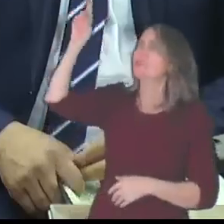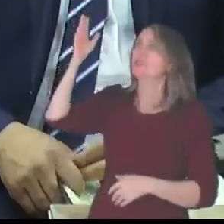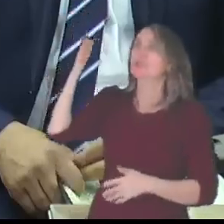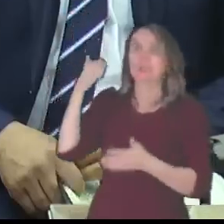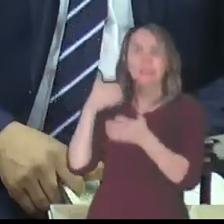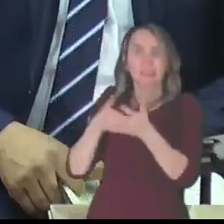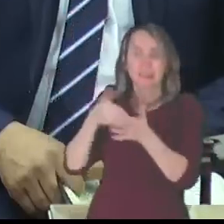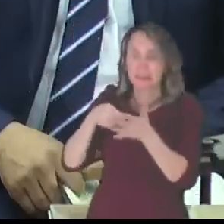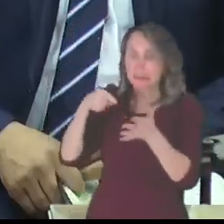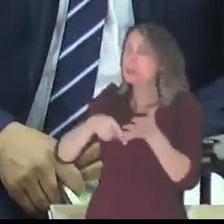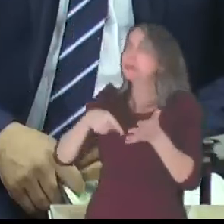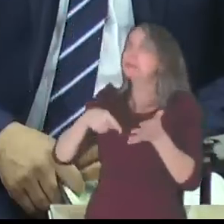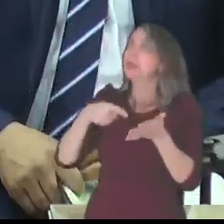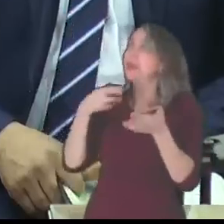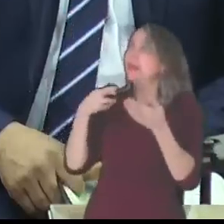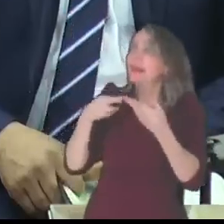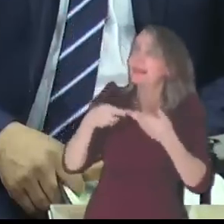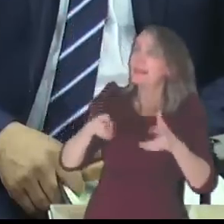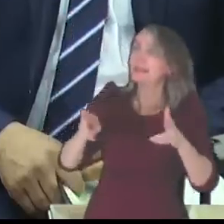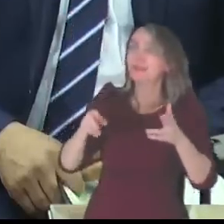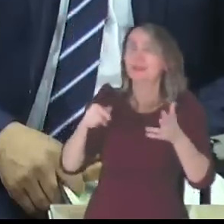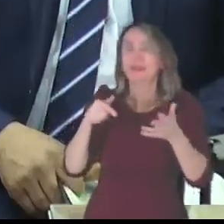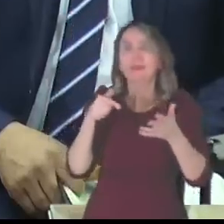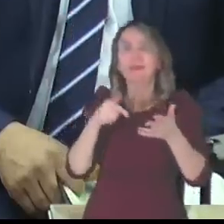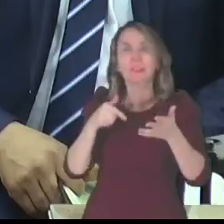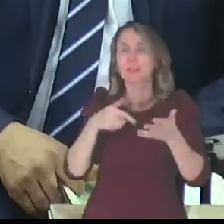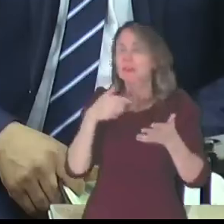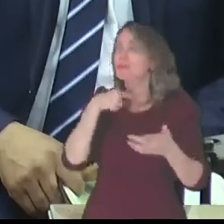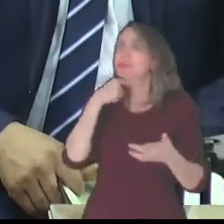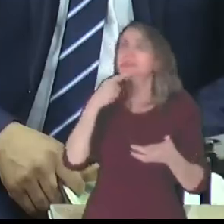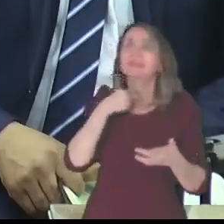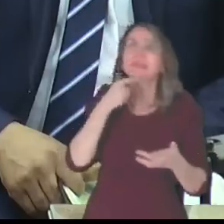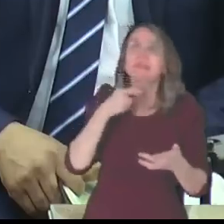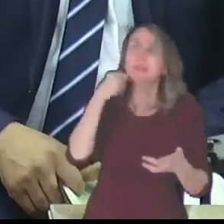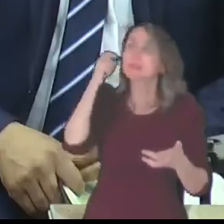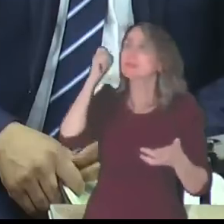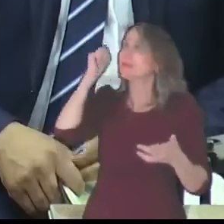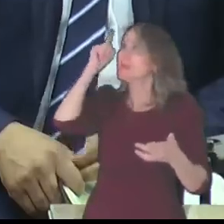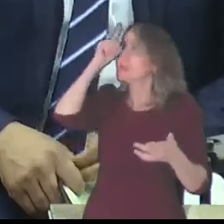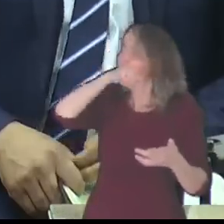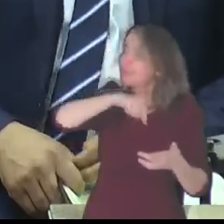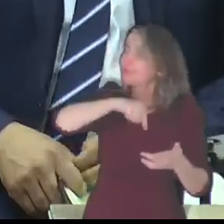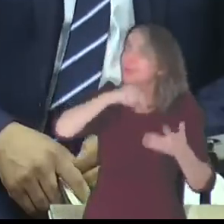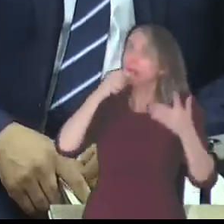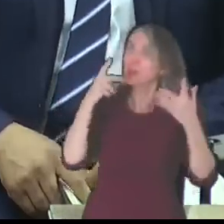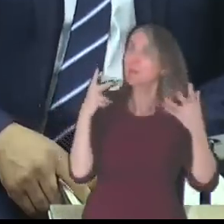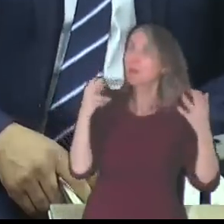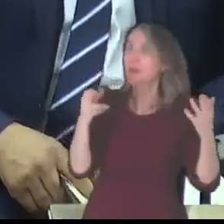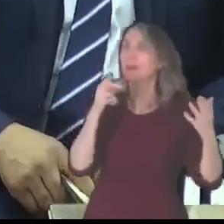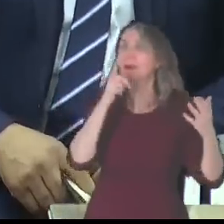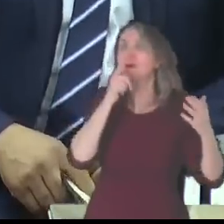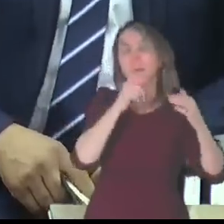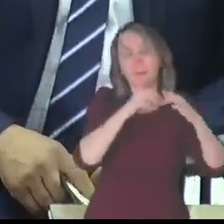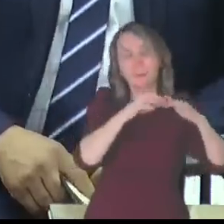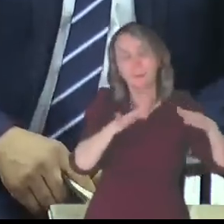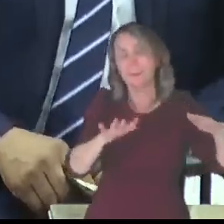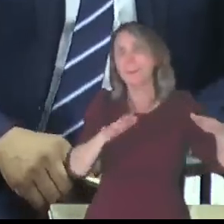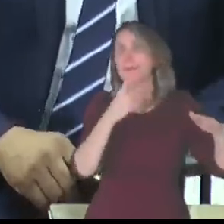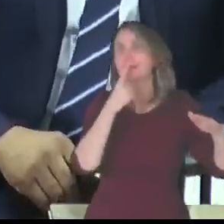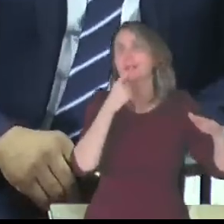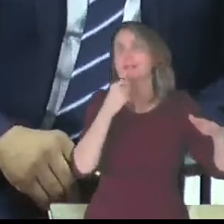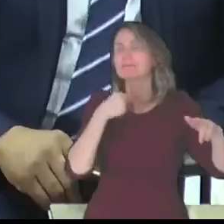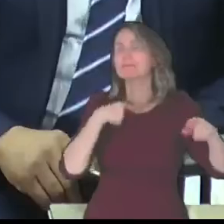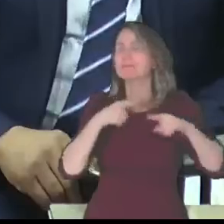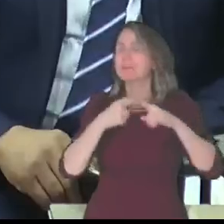diante de um problema eu estou diante de uma dificuldade eu estou diante de uma vermelho mas Jeová pela fé eu já estou vendo